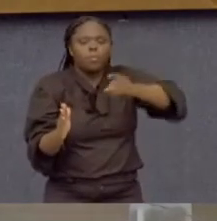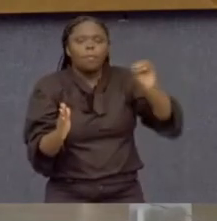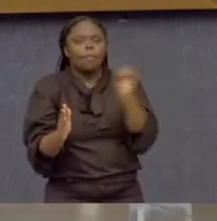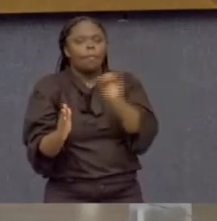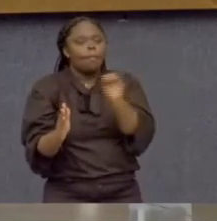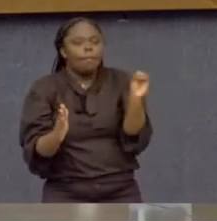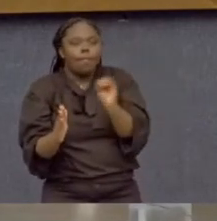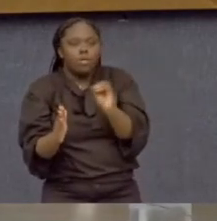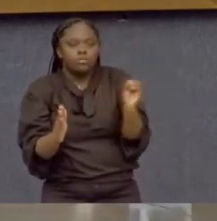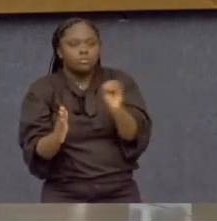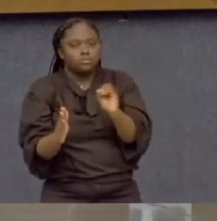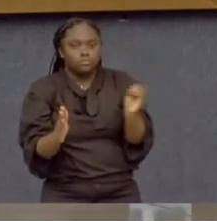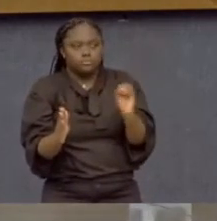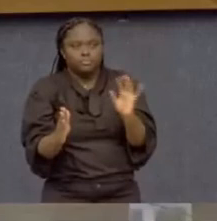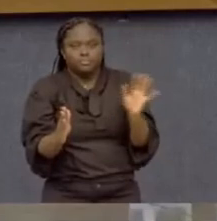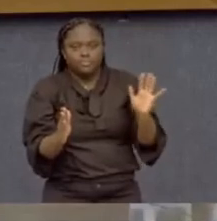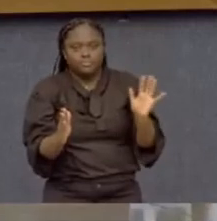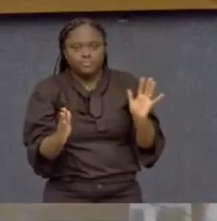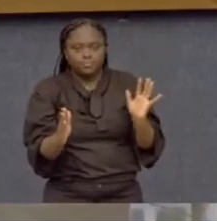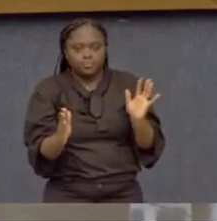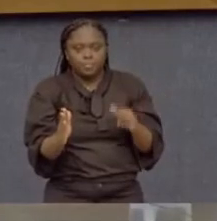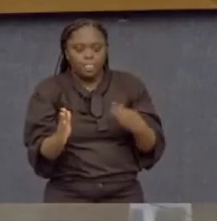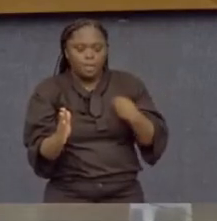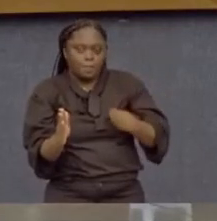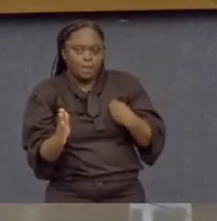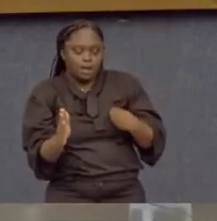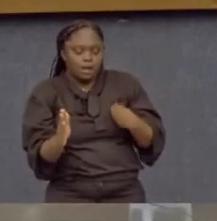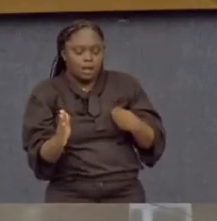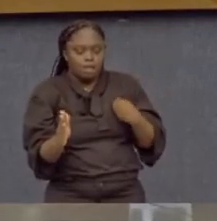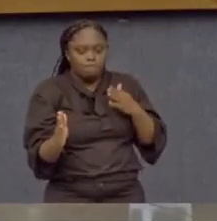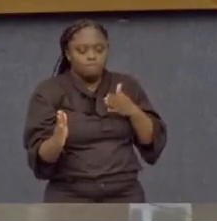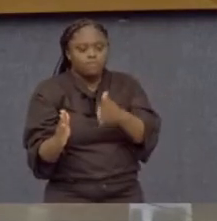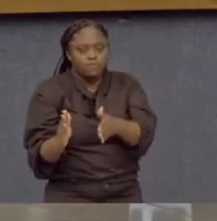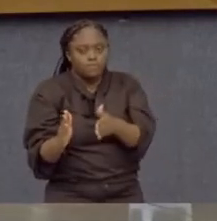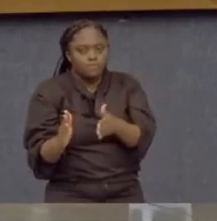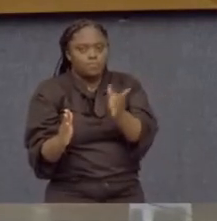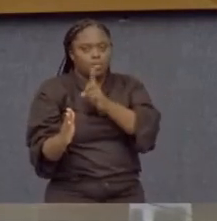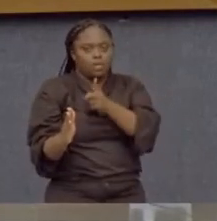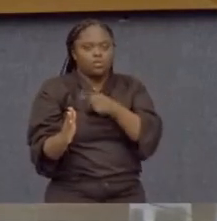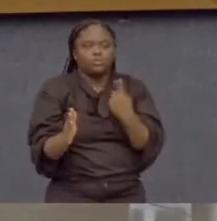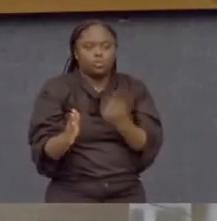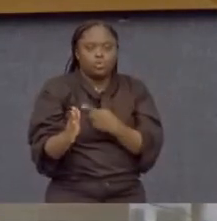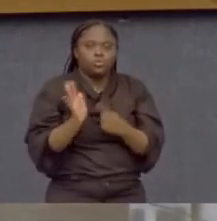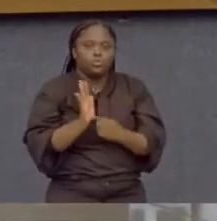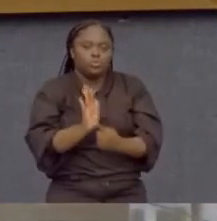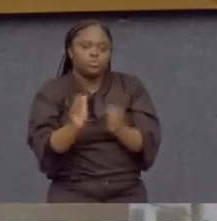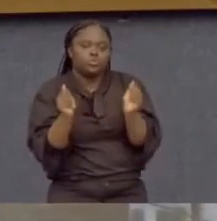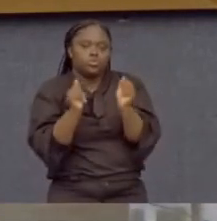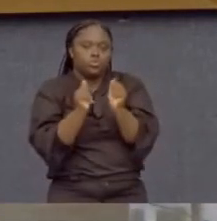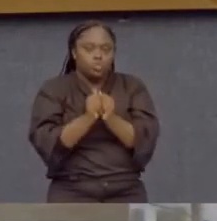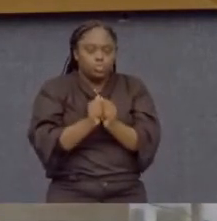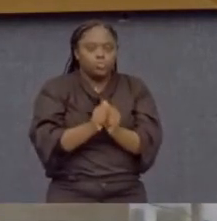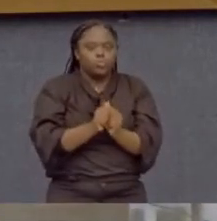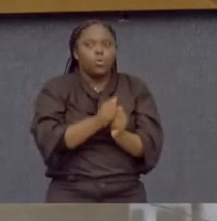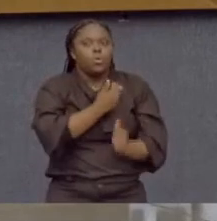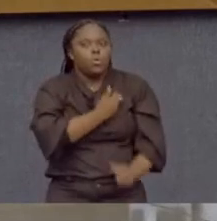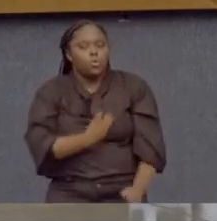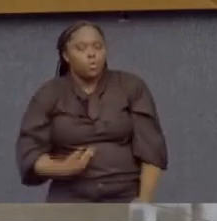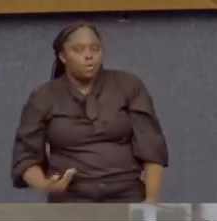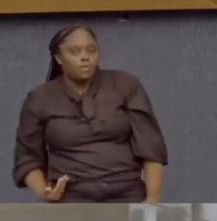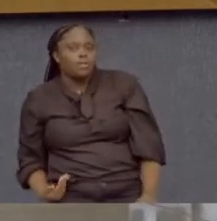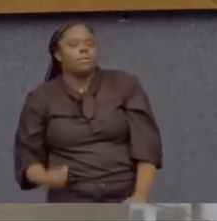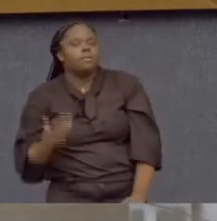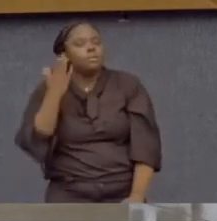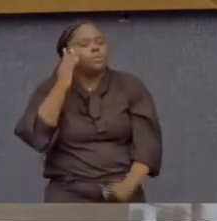vai fazer lá dentro terá. Terá a participação efetiva do grupo. Nós vamos estabelecer, junto com o governo federal, o